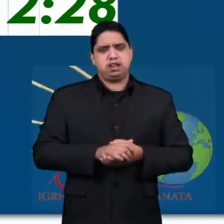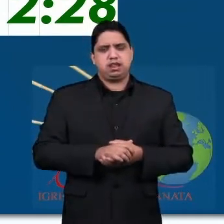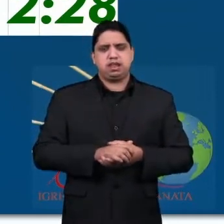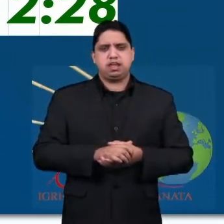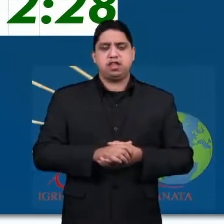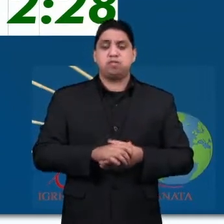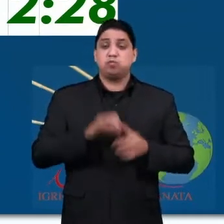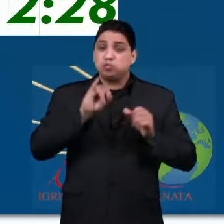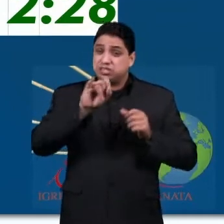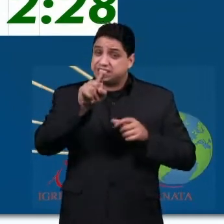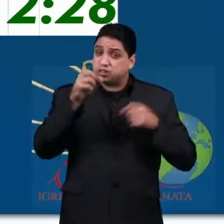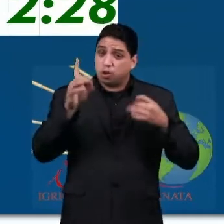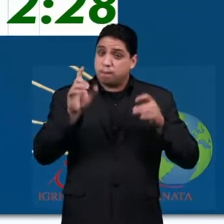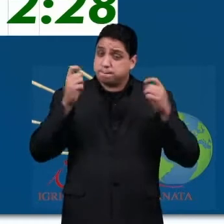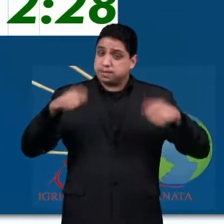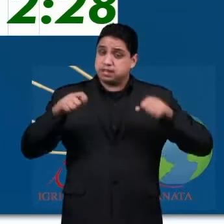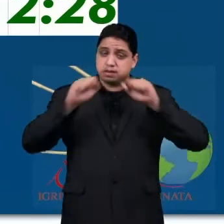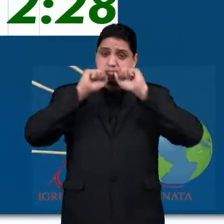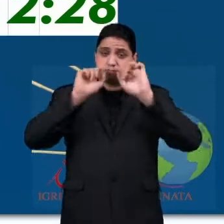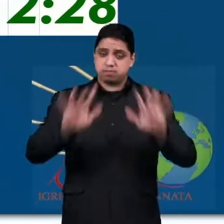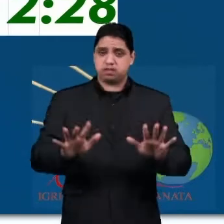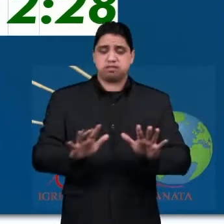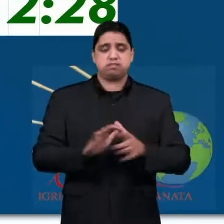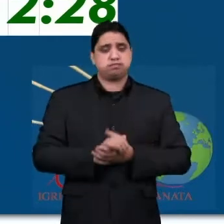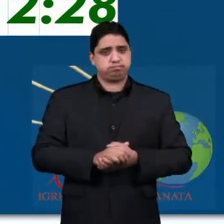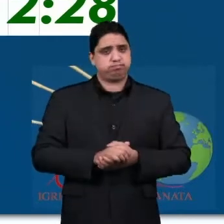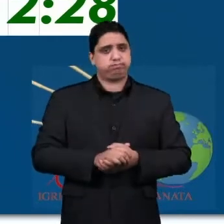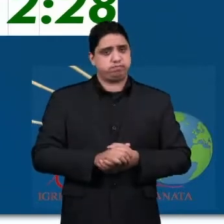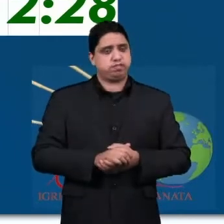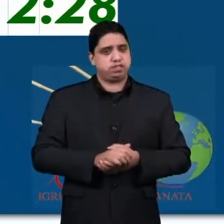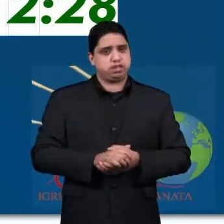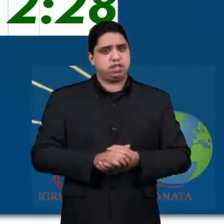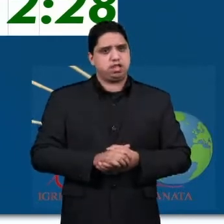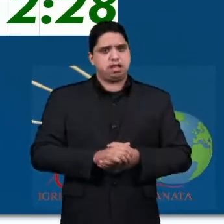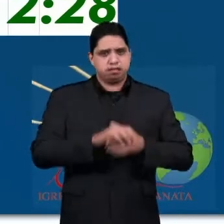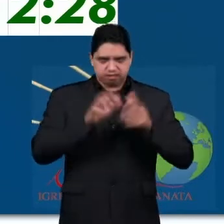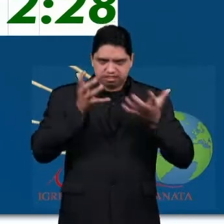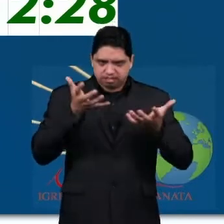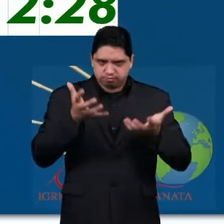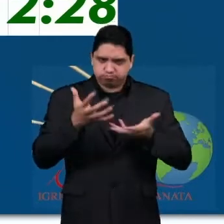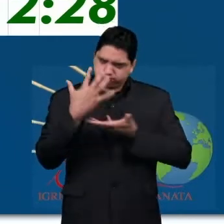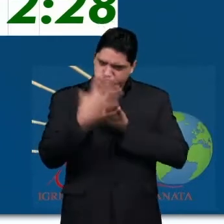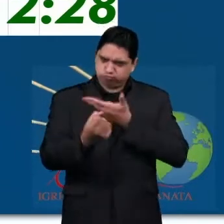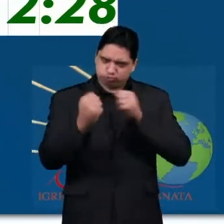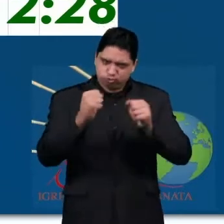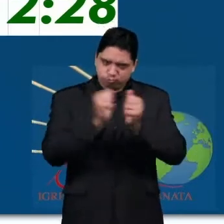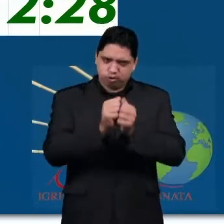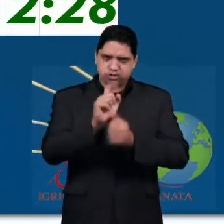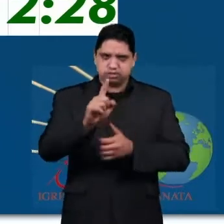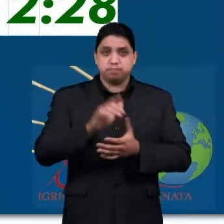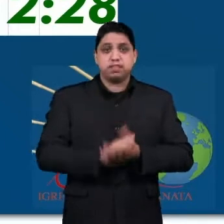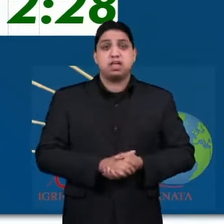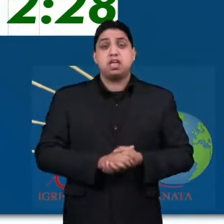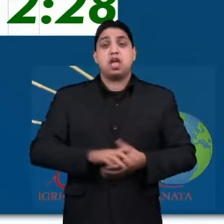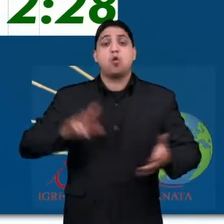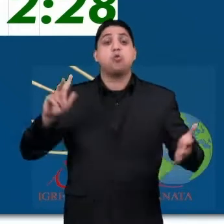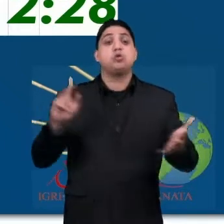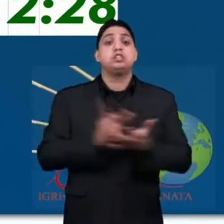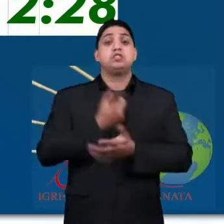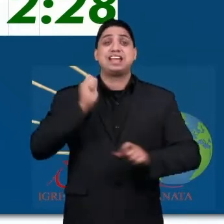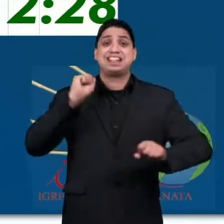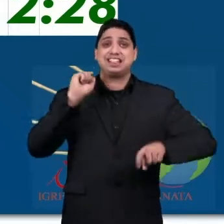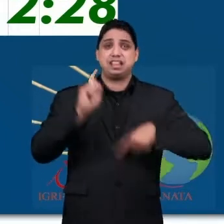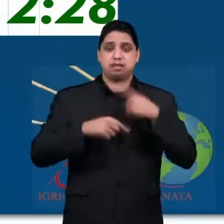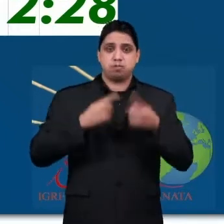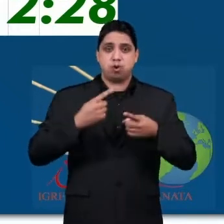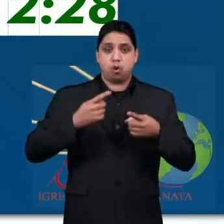uma bênção. A bênção está aí para a sua vida. Vamos comigo. E há de ser que